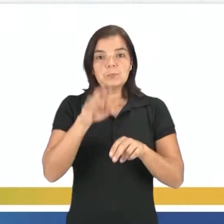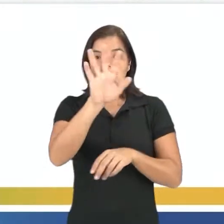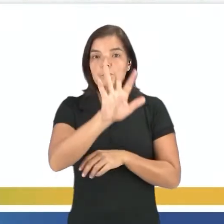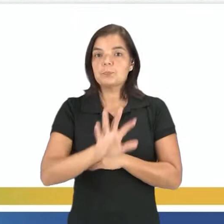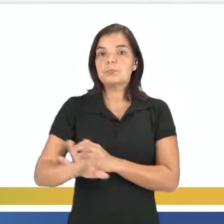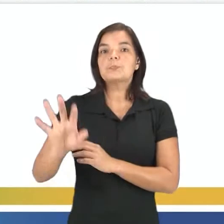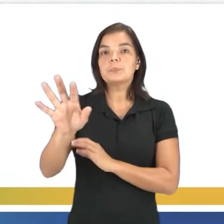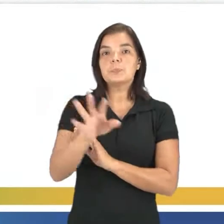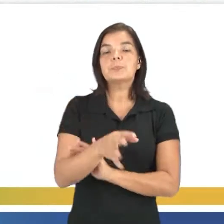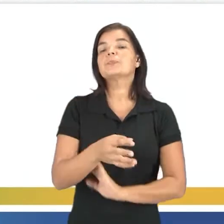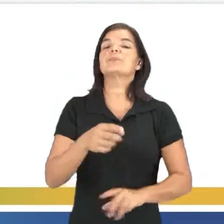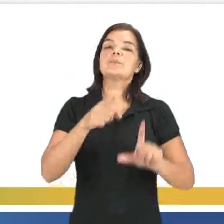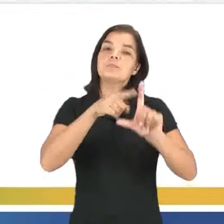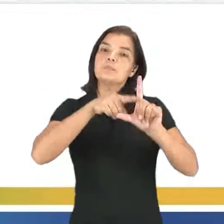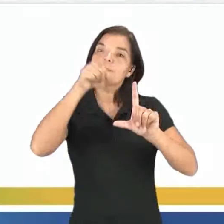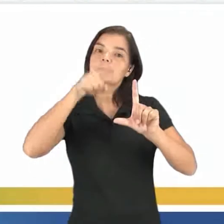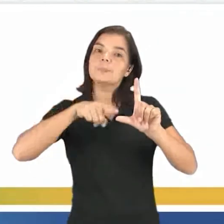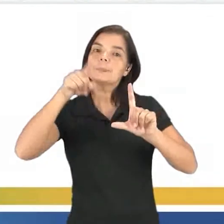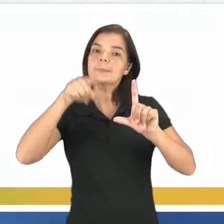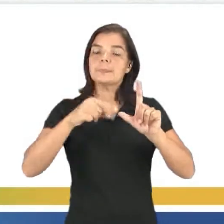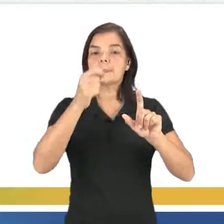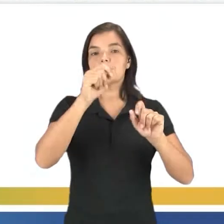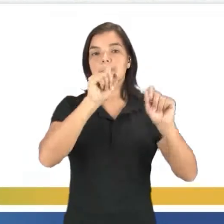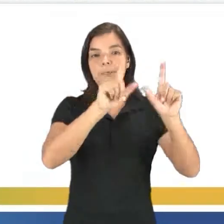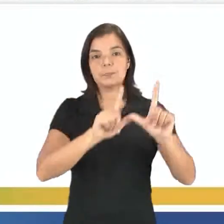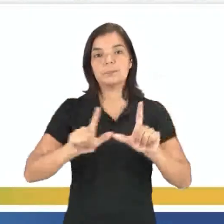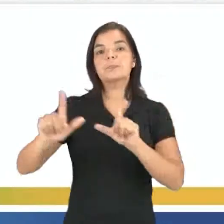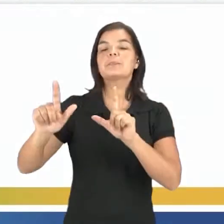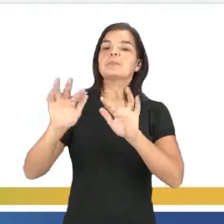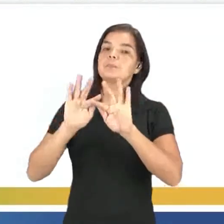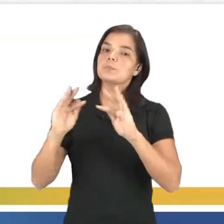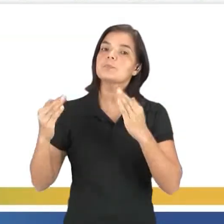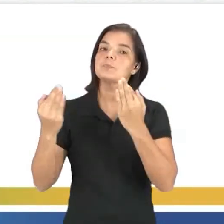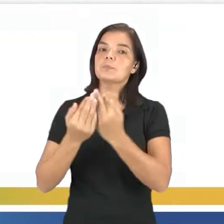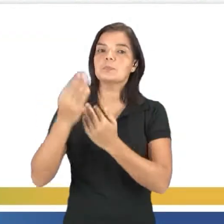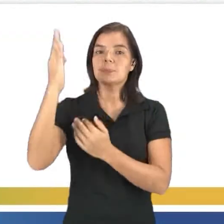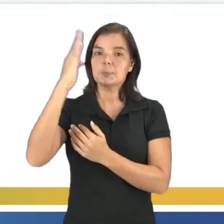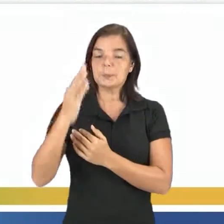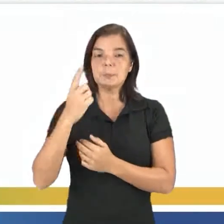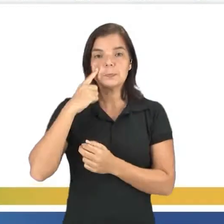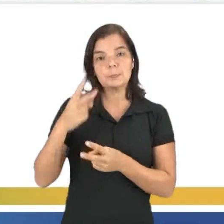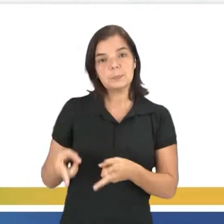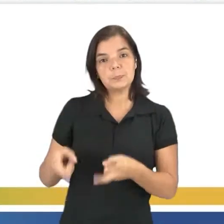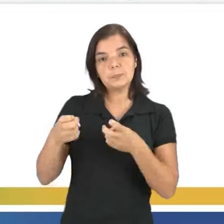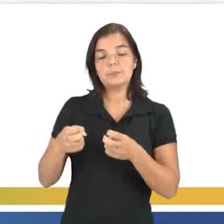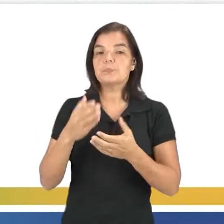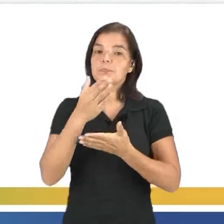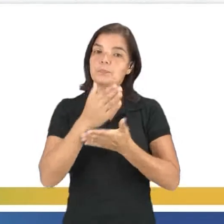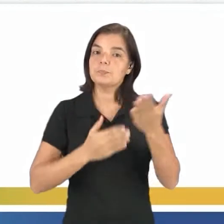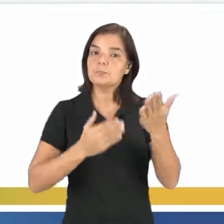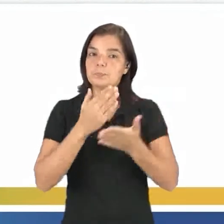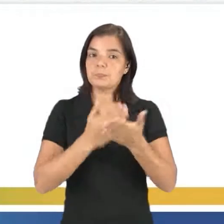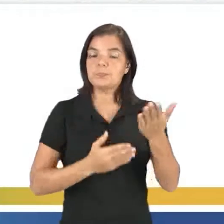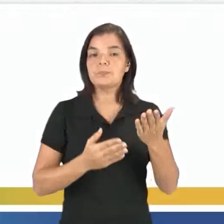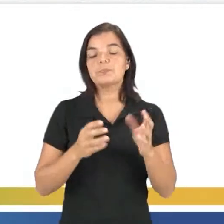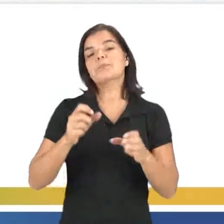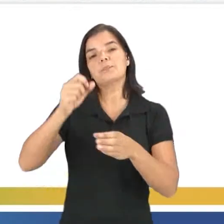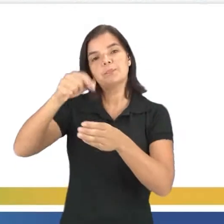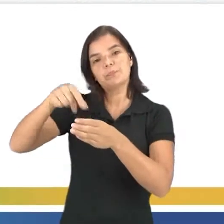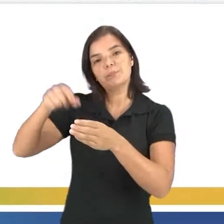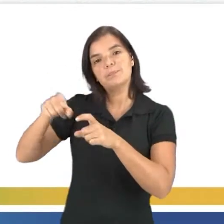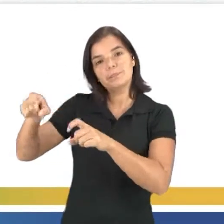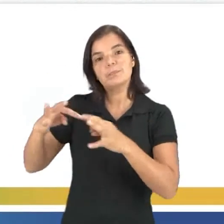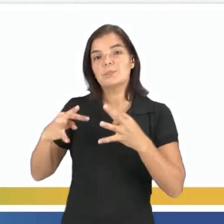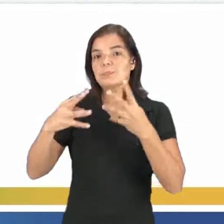mapa, esse gráfico que tem na tela, né, a agricultura familiar no Brasil, nós percebemos que 1/3 da produção,